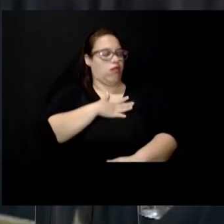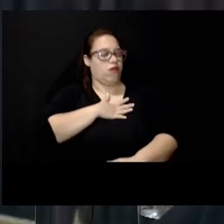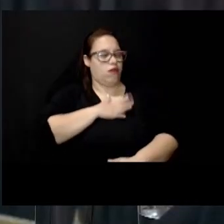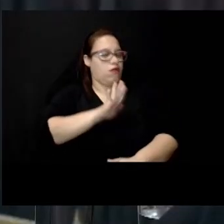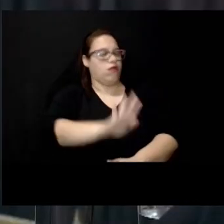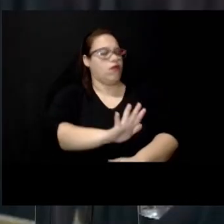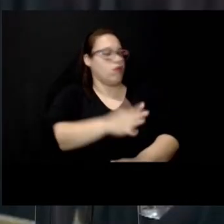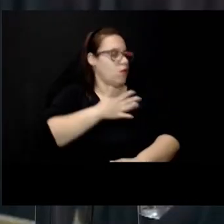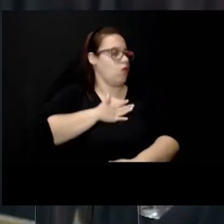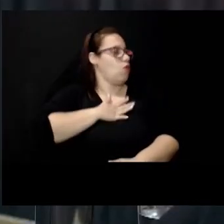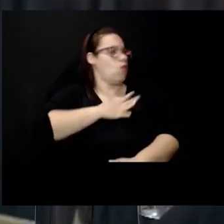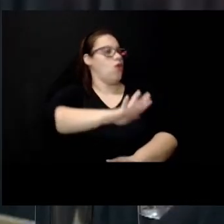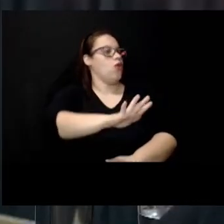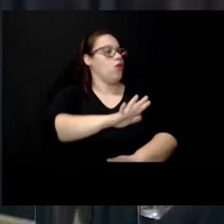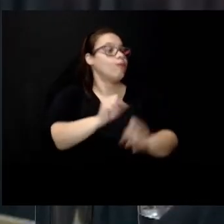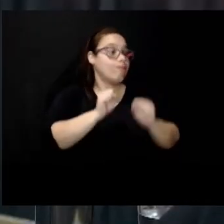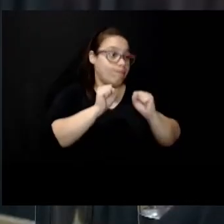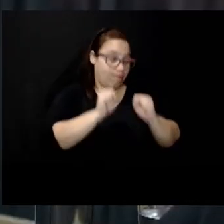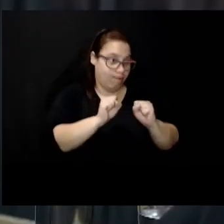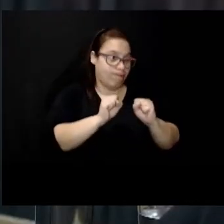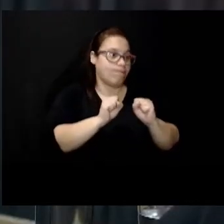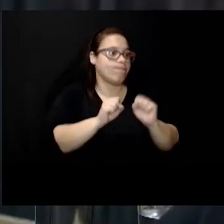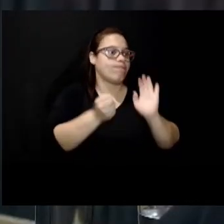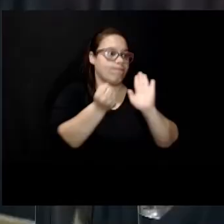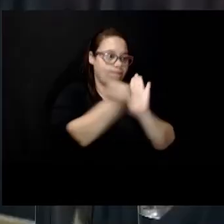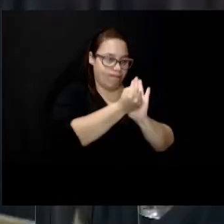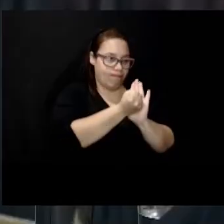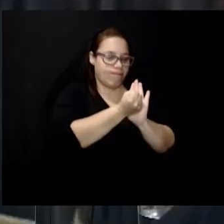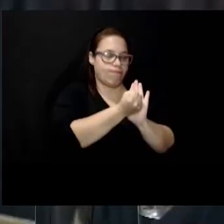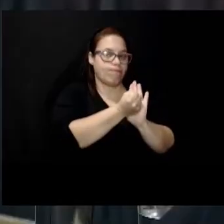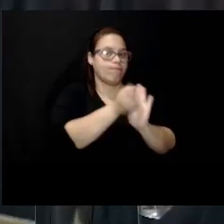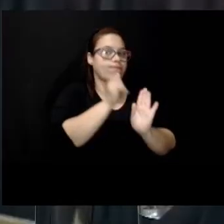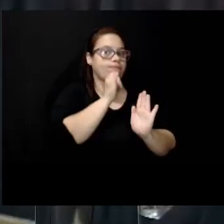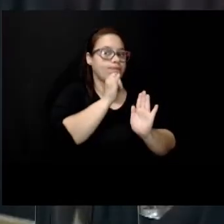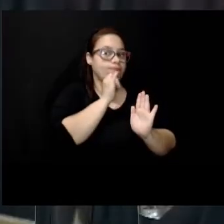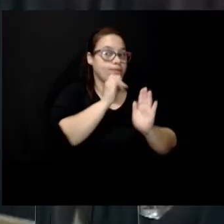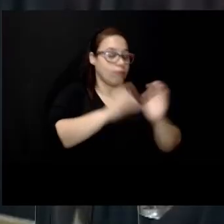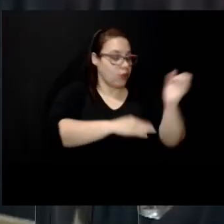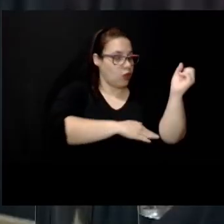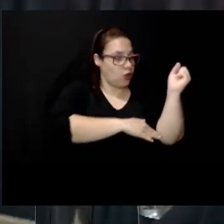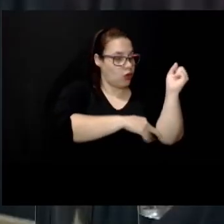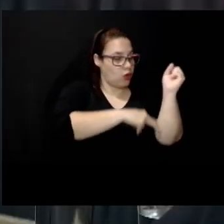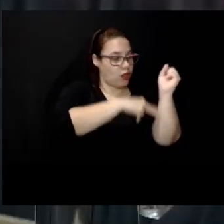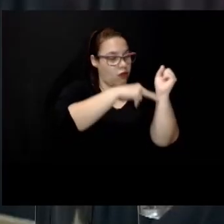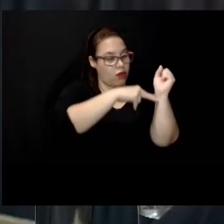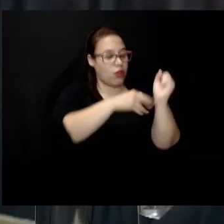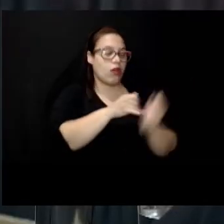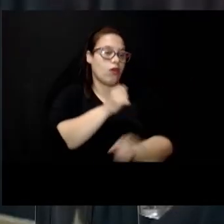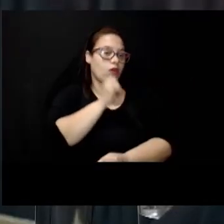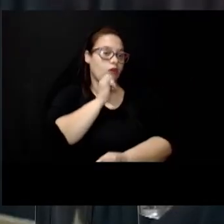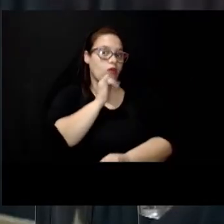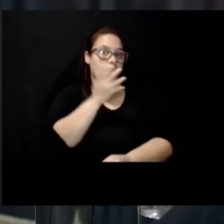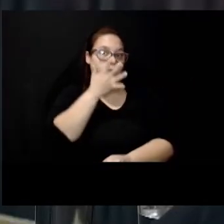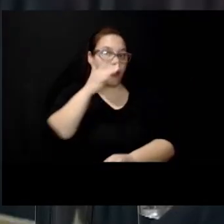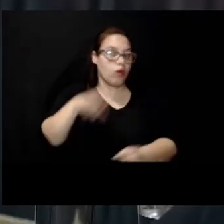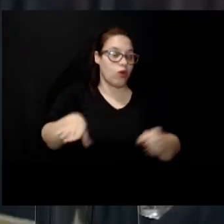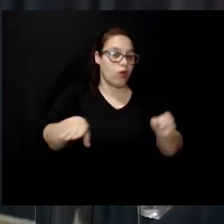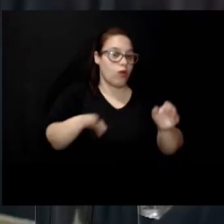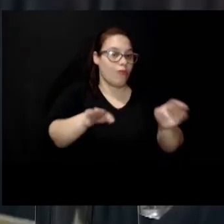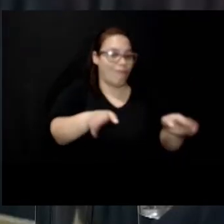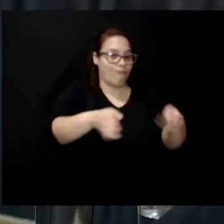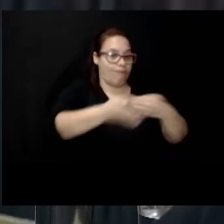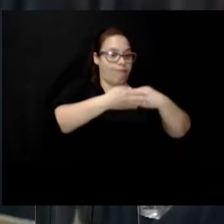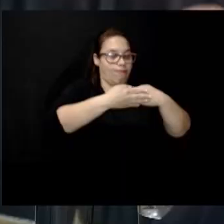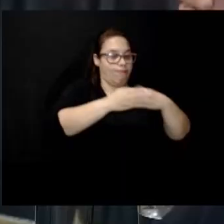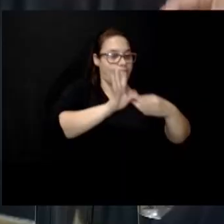podem sim deixar marcas. Então, o exemplo que você deu do elevador, por exemplo, né? Uma criança que fica presa no elevador. Então,